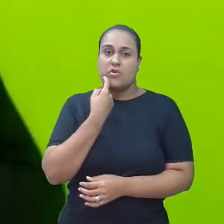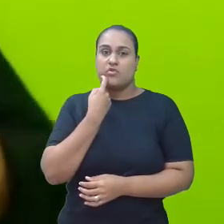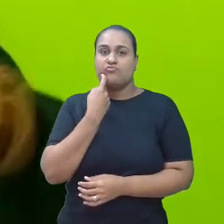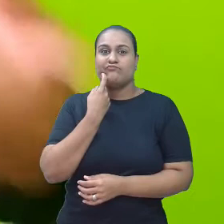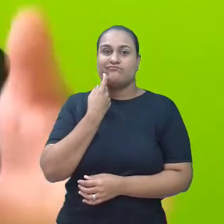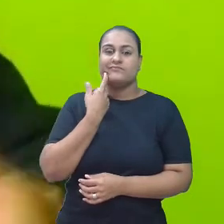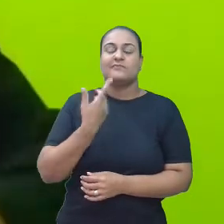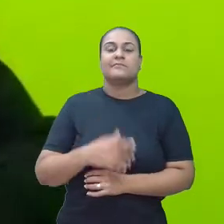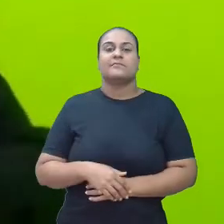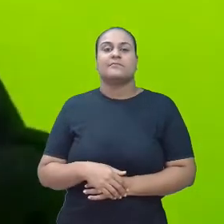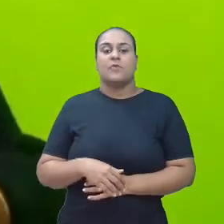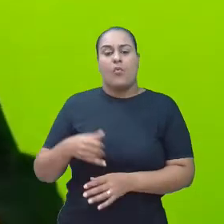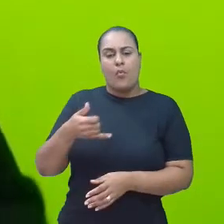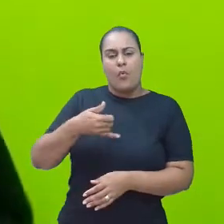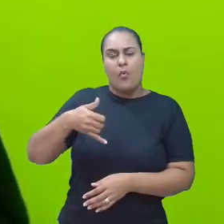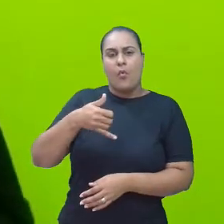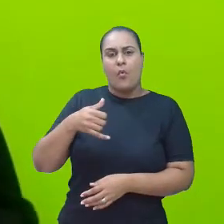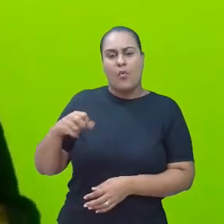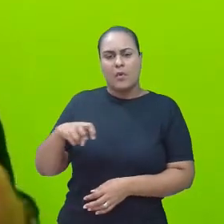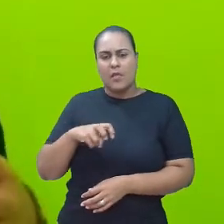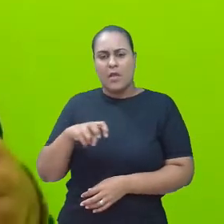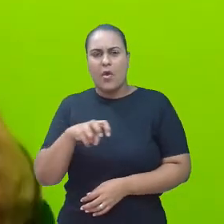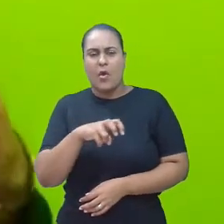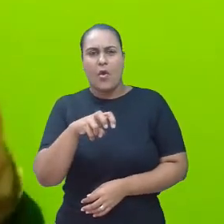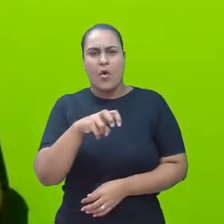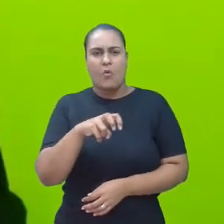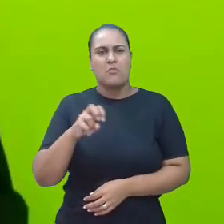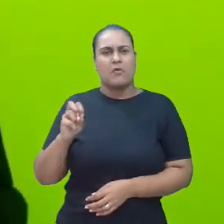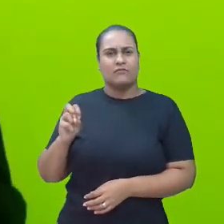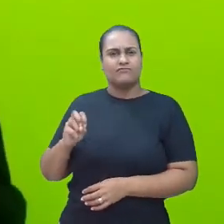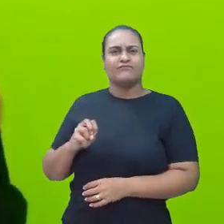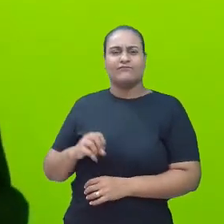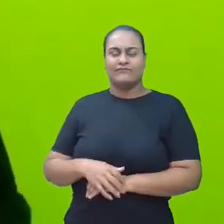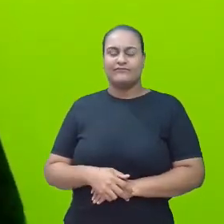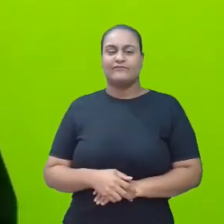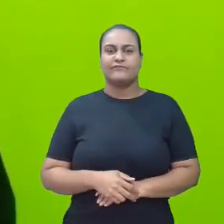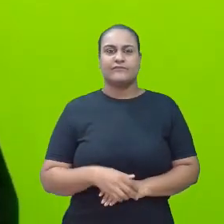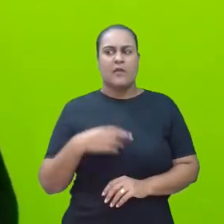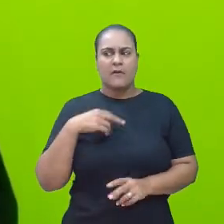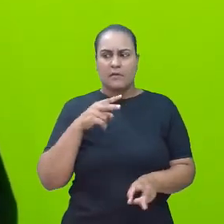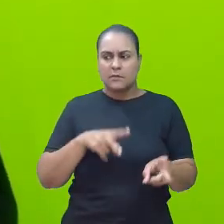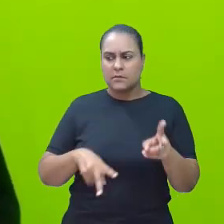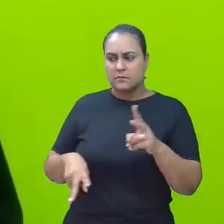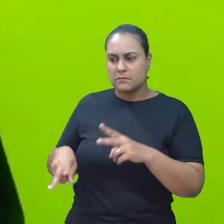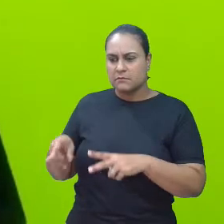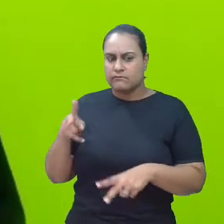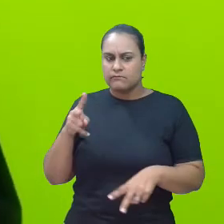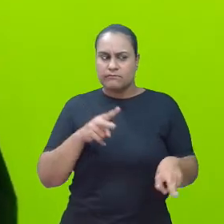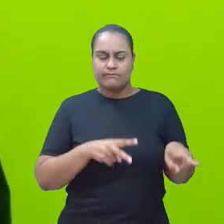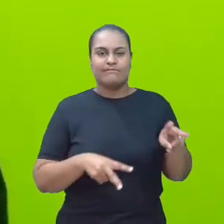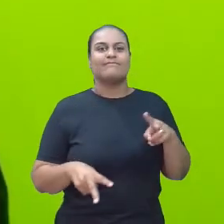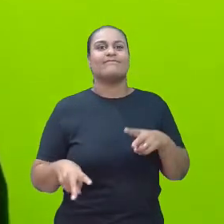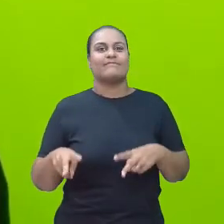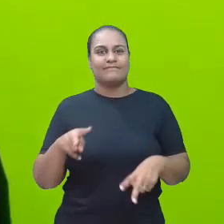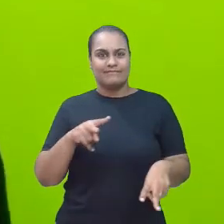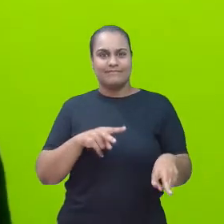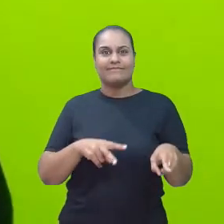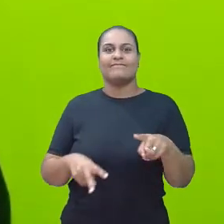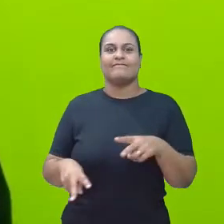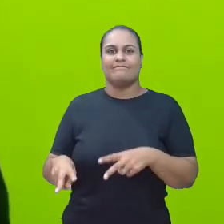o óleo da cobra venenosa que ele tinha ali. Eu ficava sempre em volta dessas aglomerações